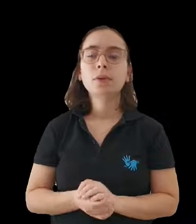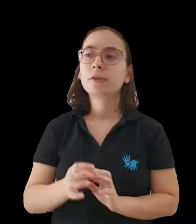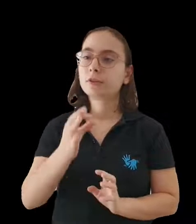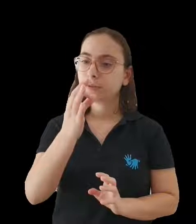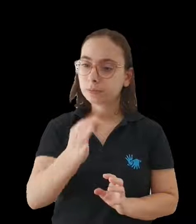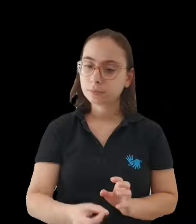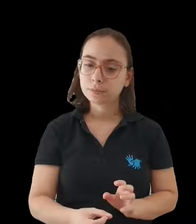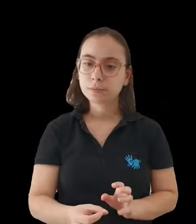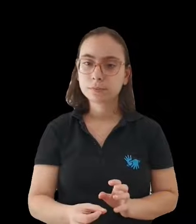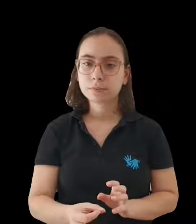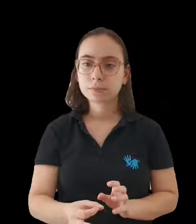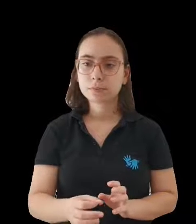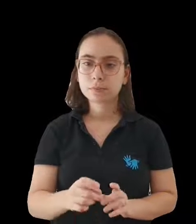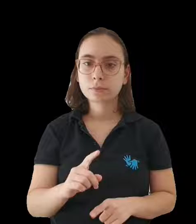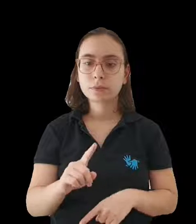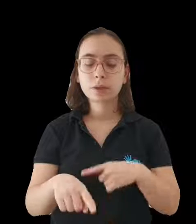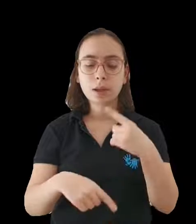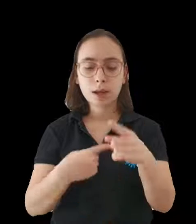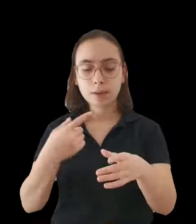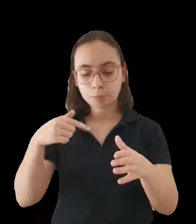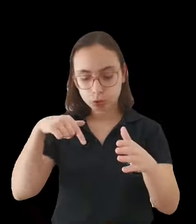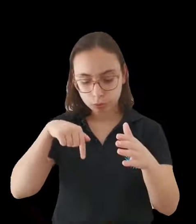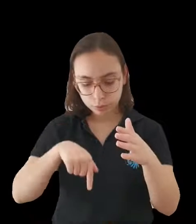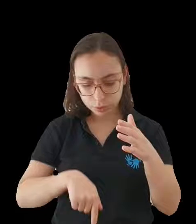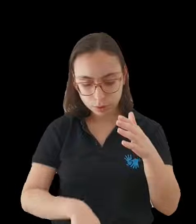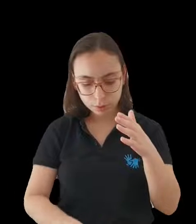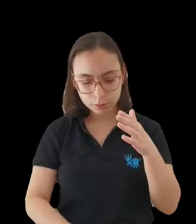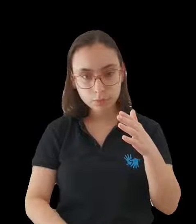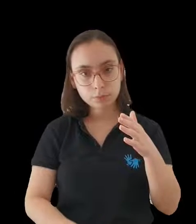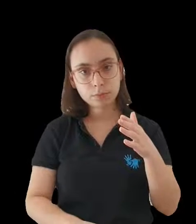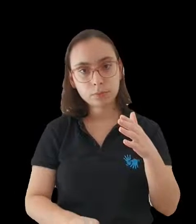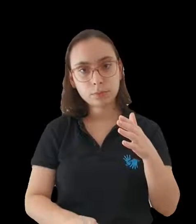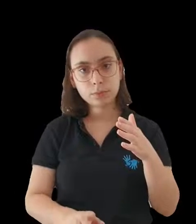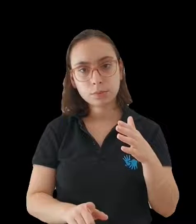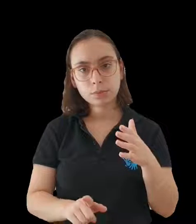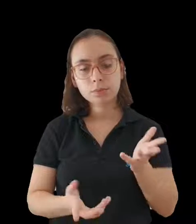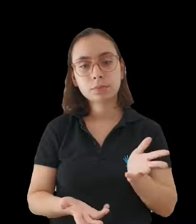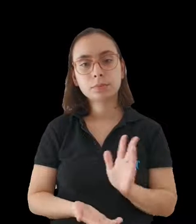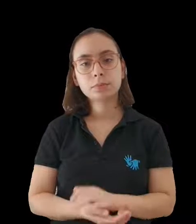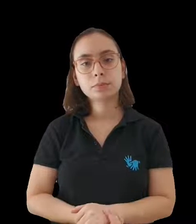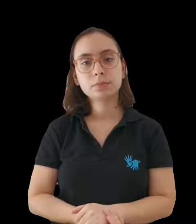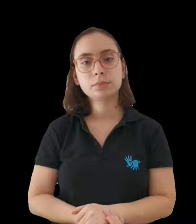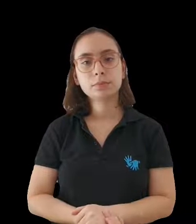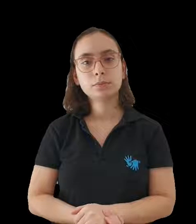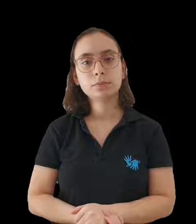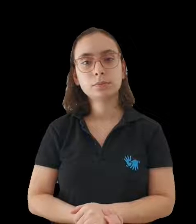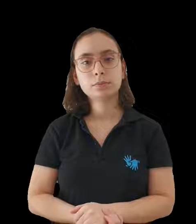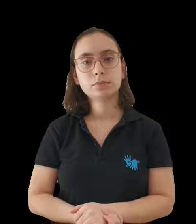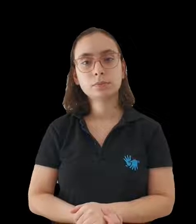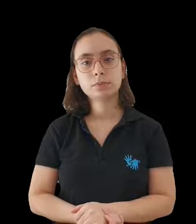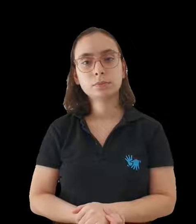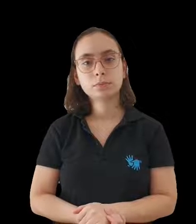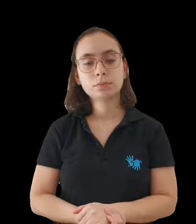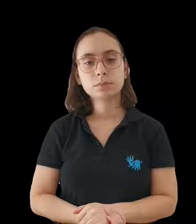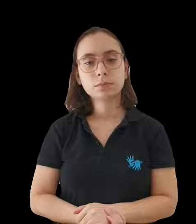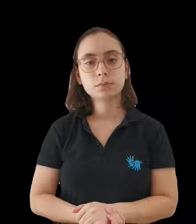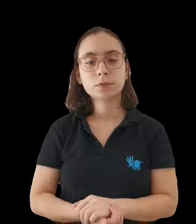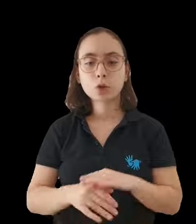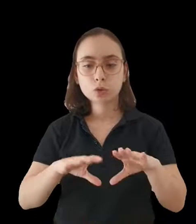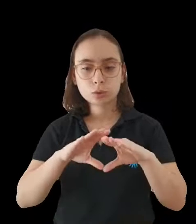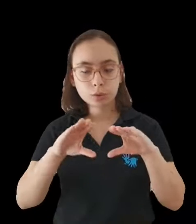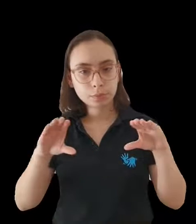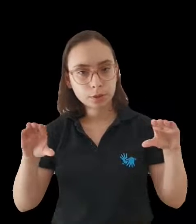ele lá para o alçapão que dá aquela entrada do truque do tapete, que é onde